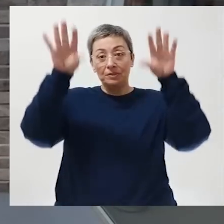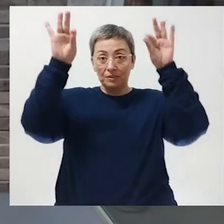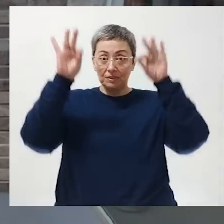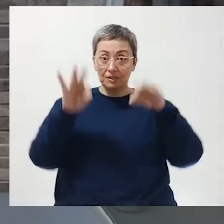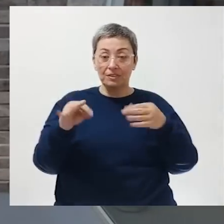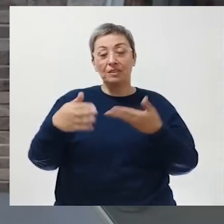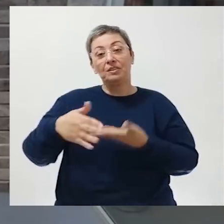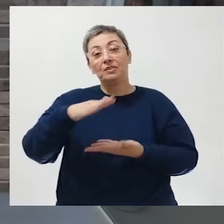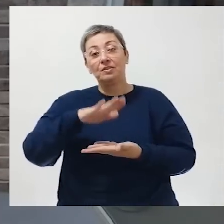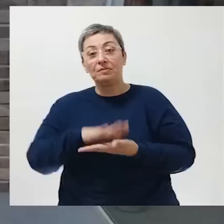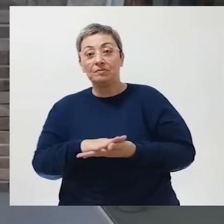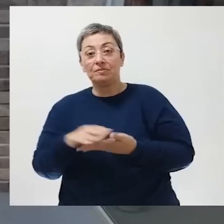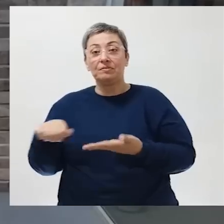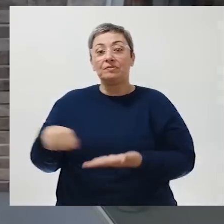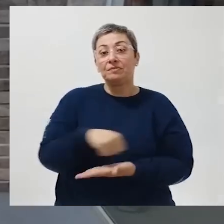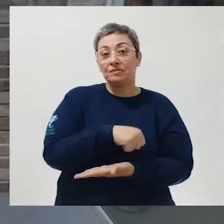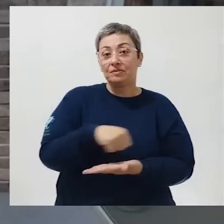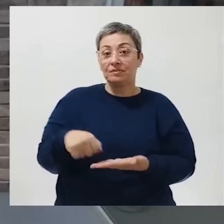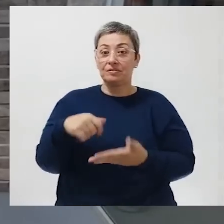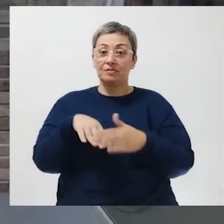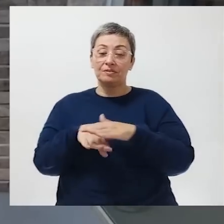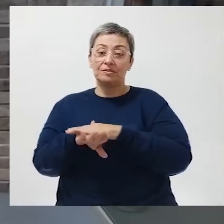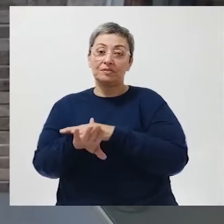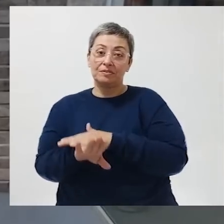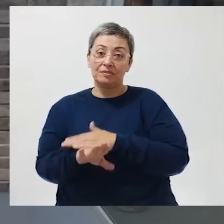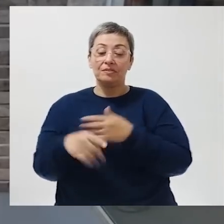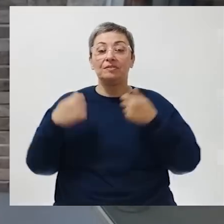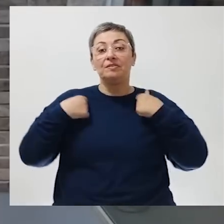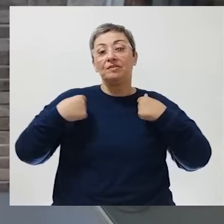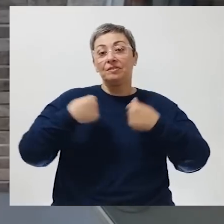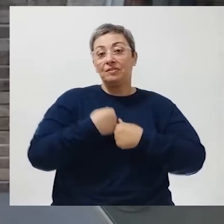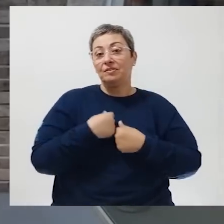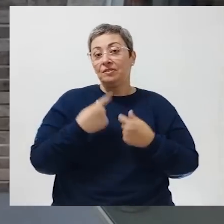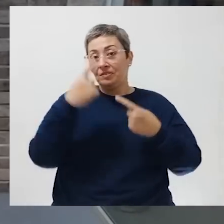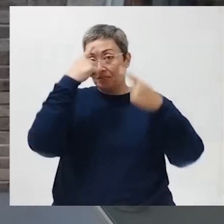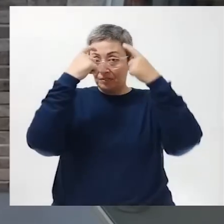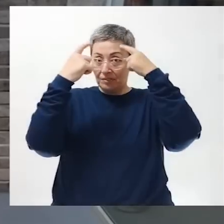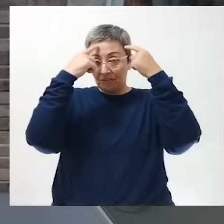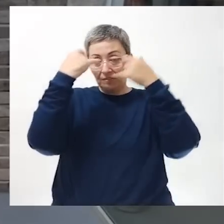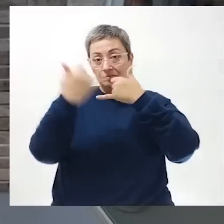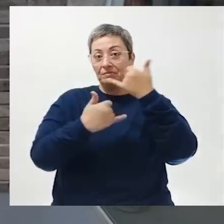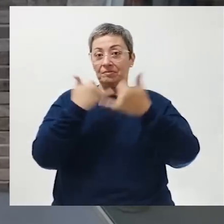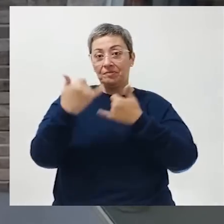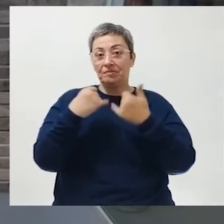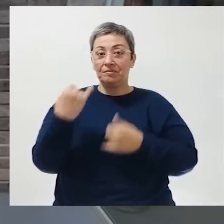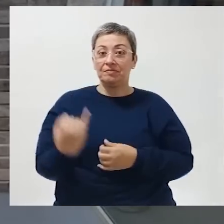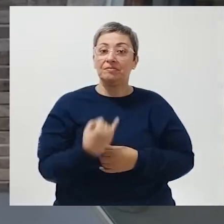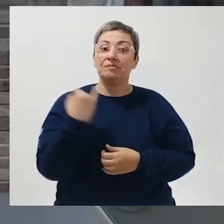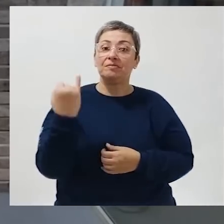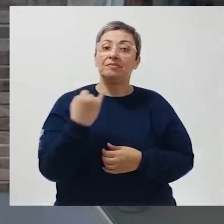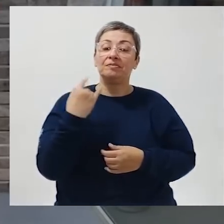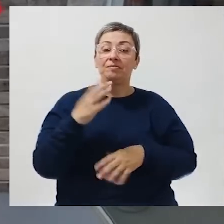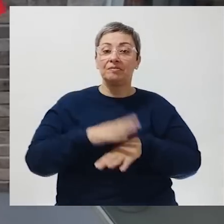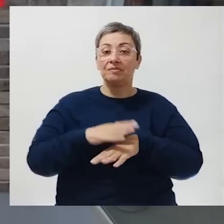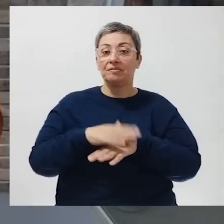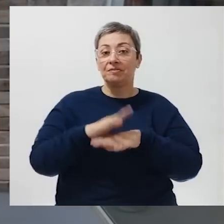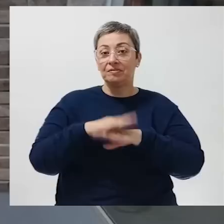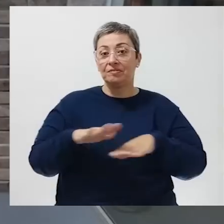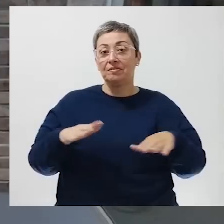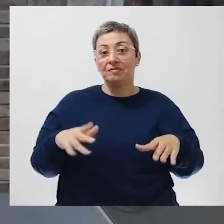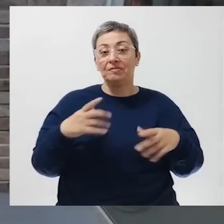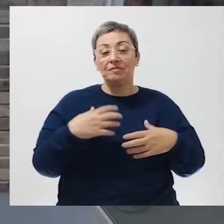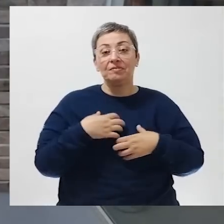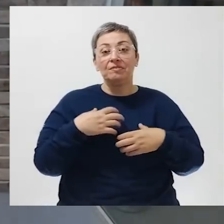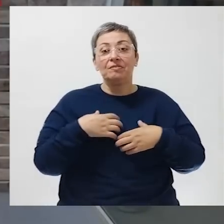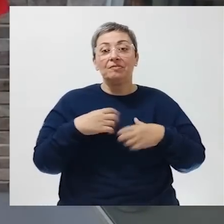tirar, dobrar, passar, guardar, vestir, inventar aí sua brincadeira. O importante é fazer a criança